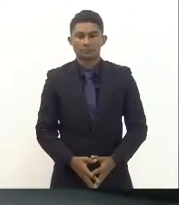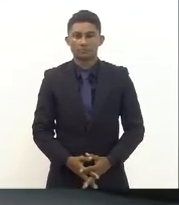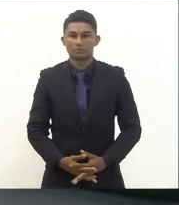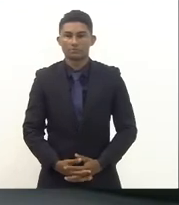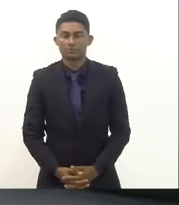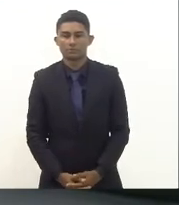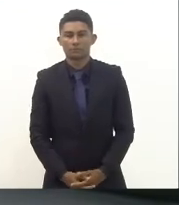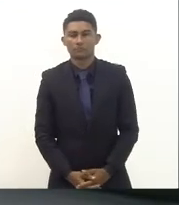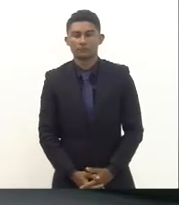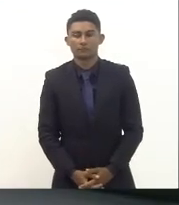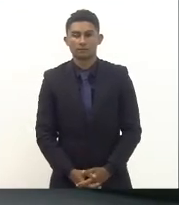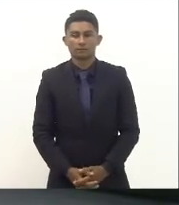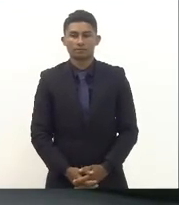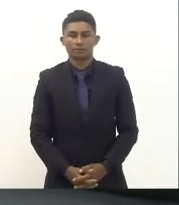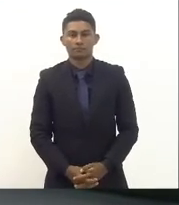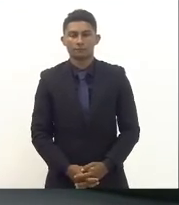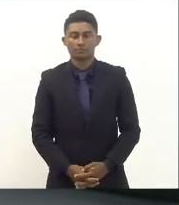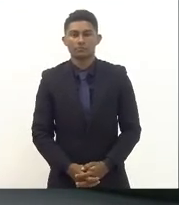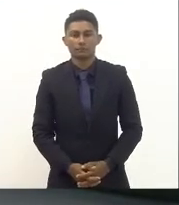a